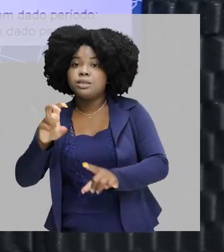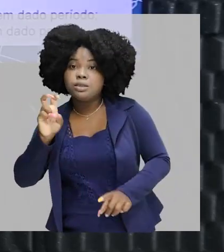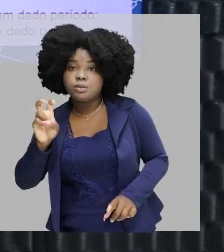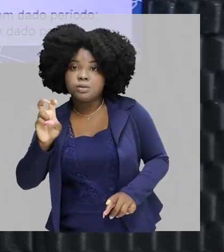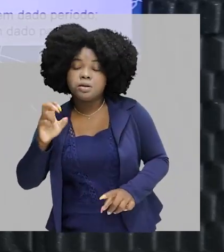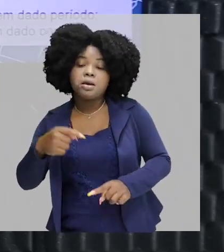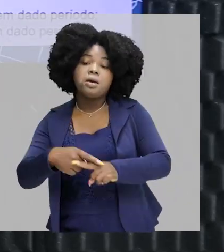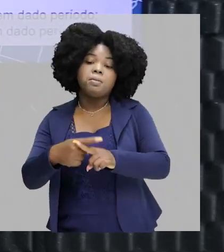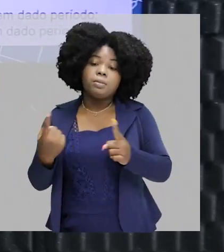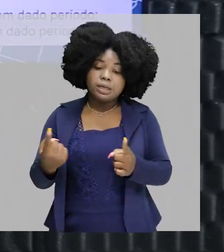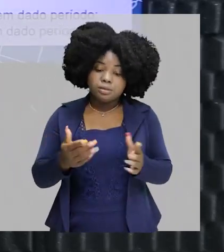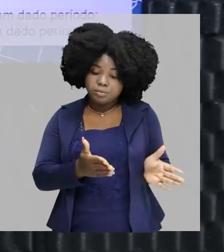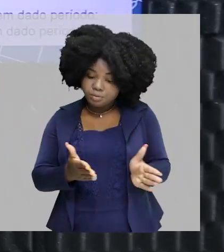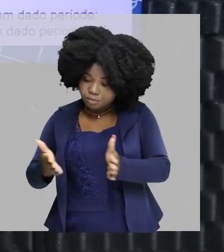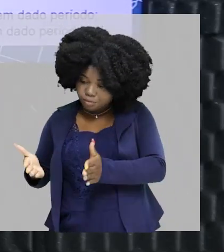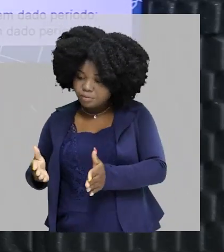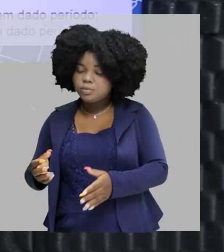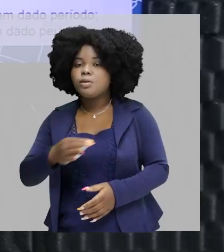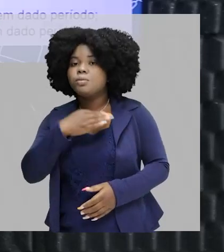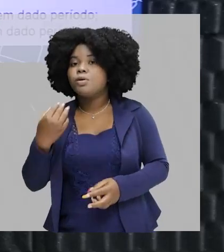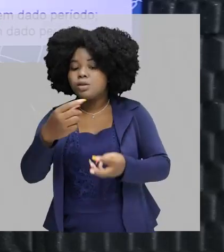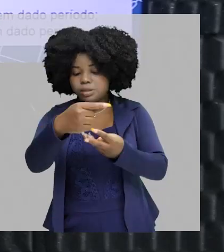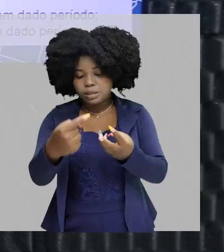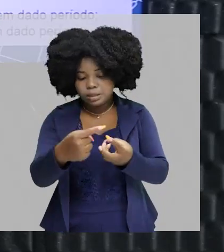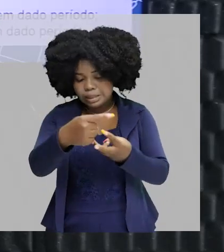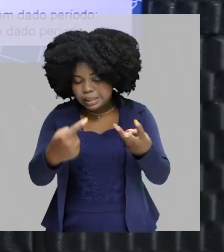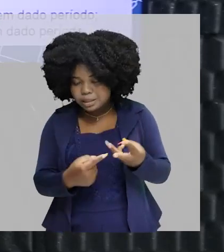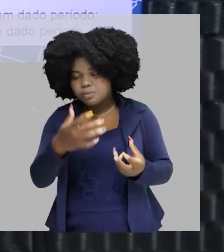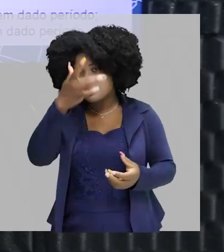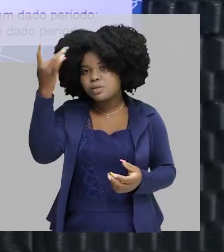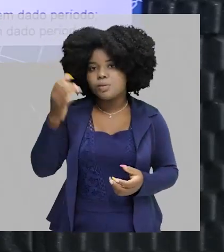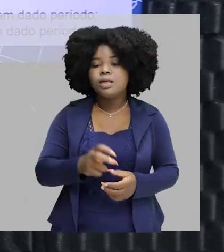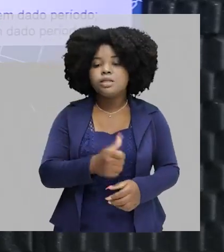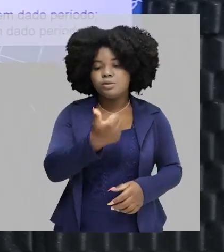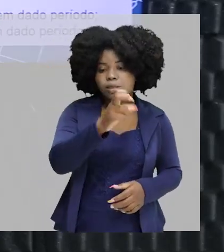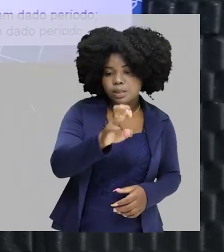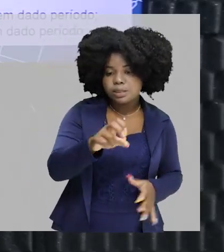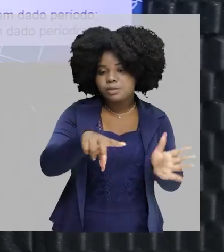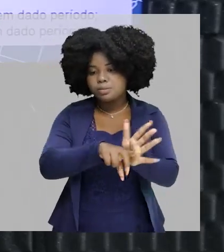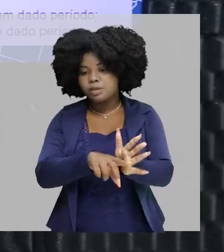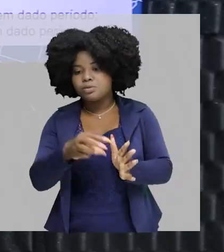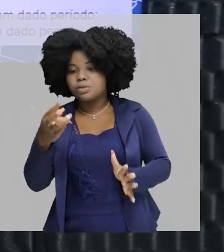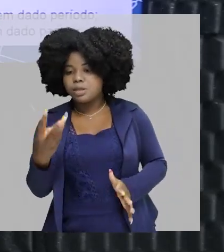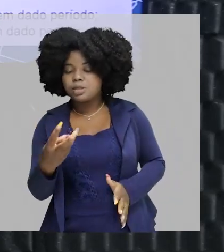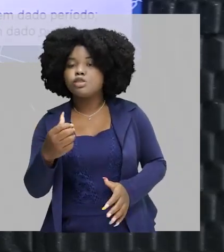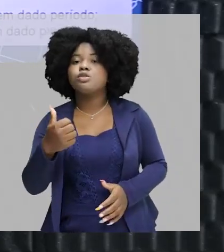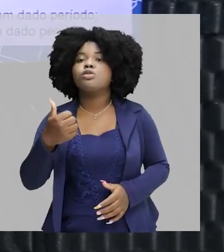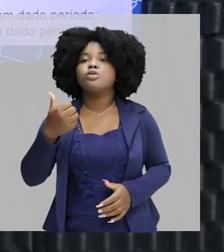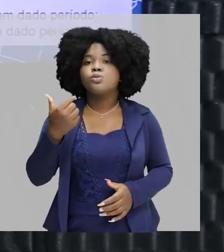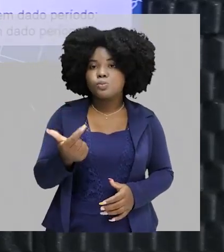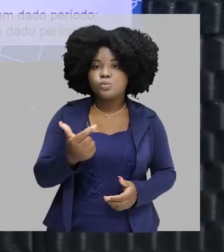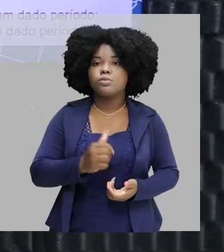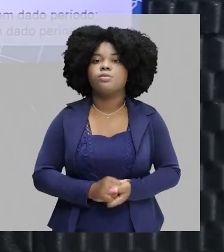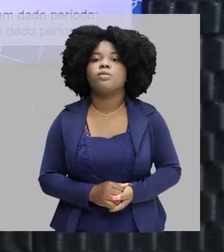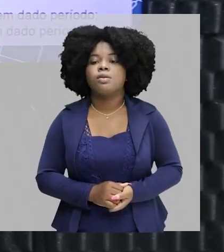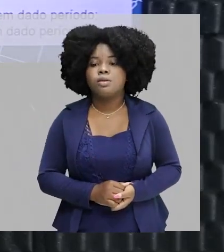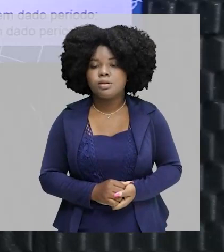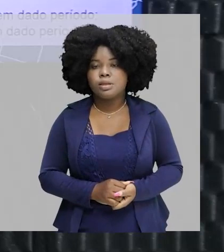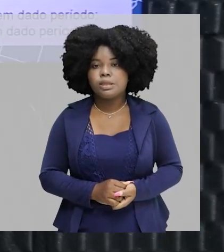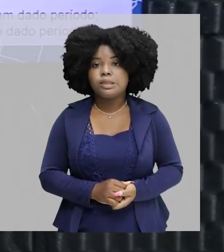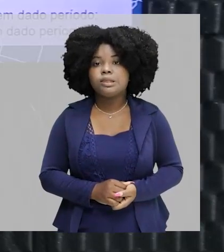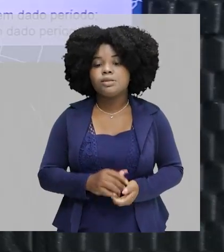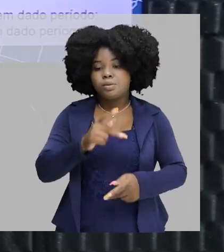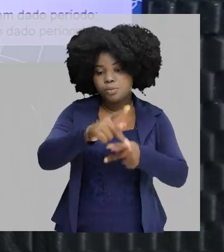mesmo período, morreram 3 pessoas. Então, de 15 menos 3, 2. Ou seja, no final das contas, a população